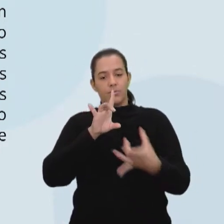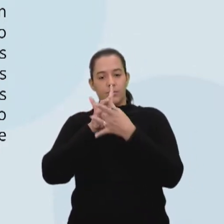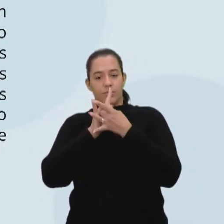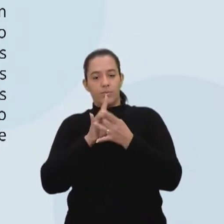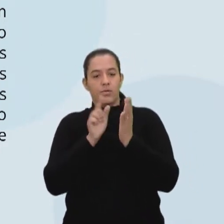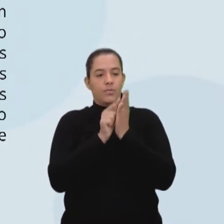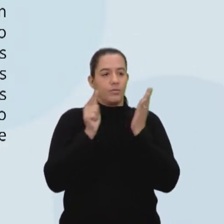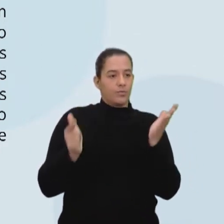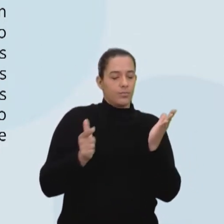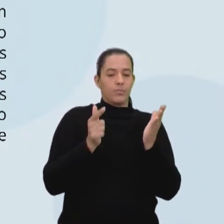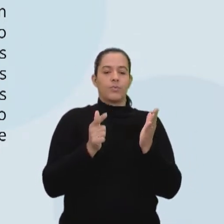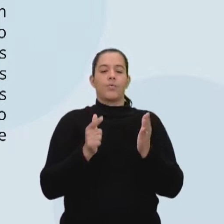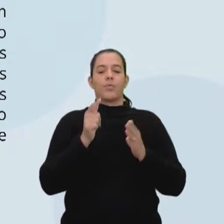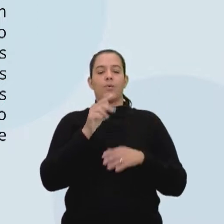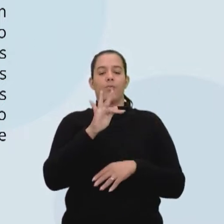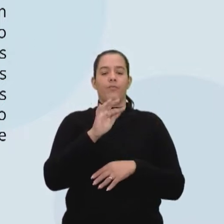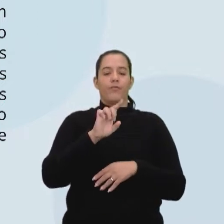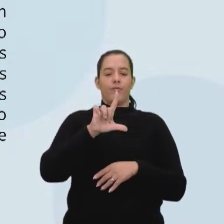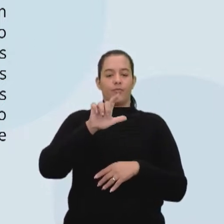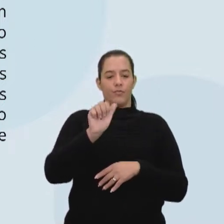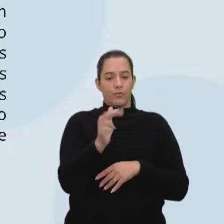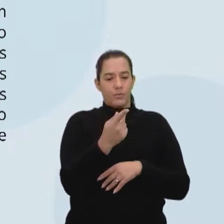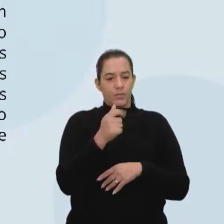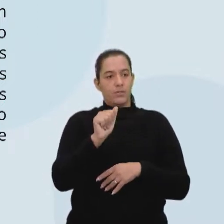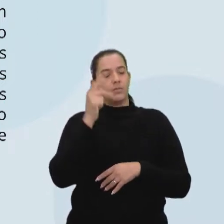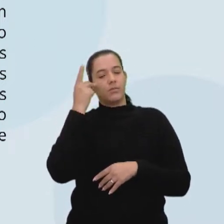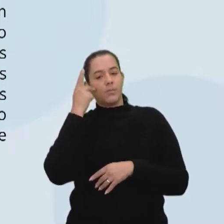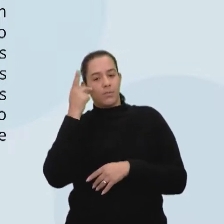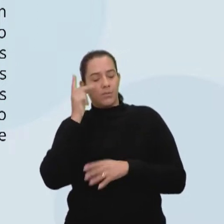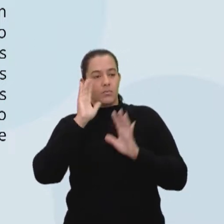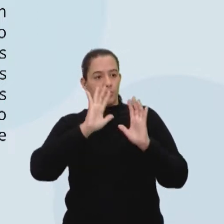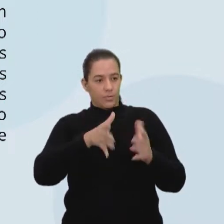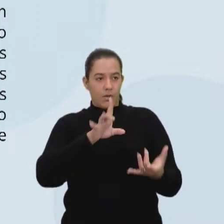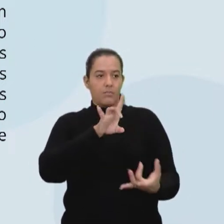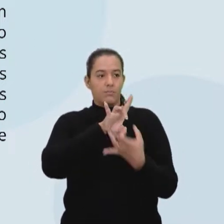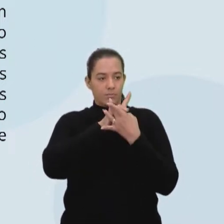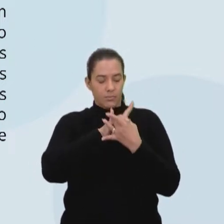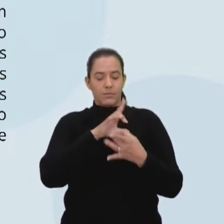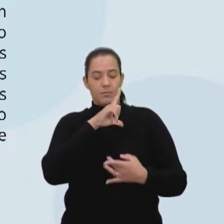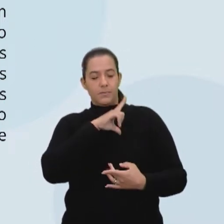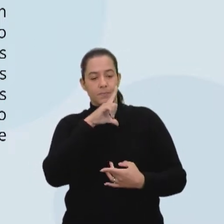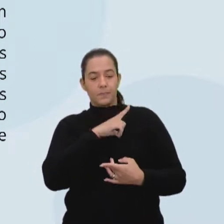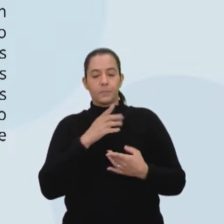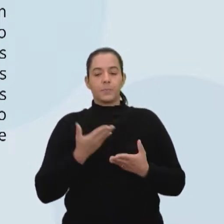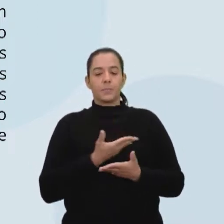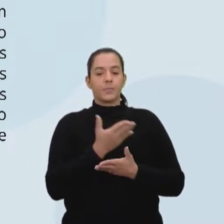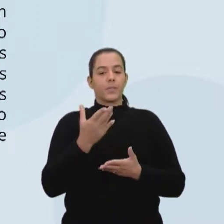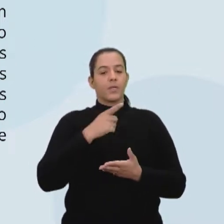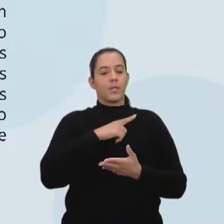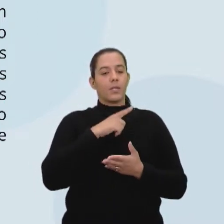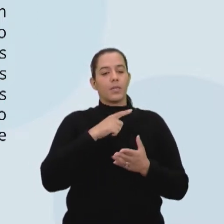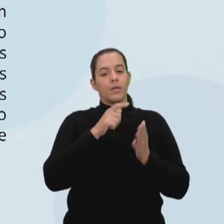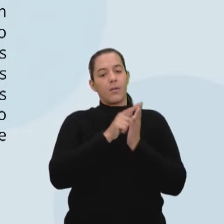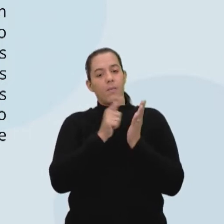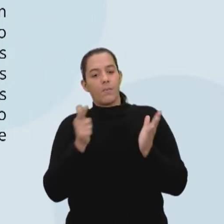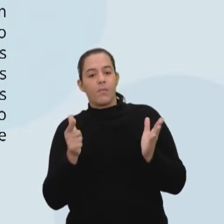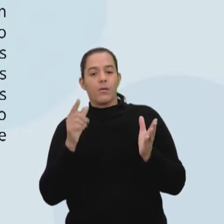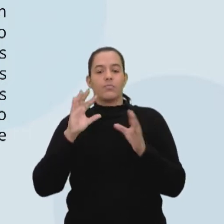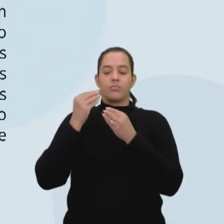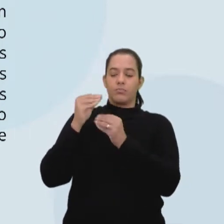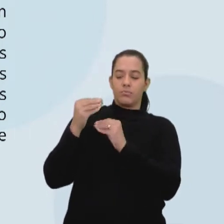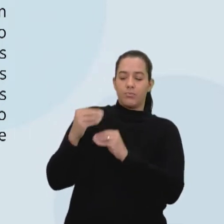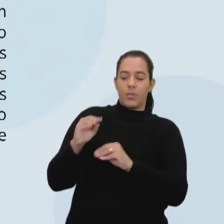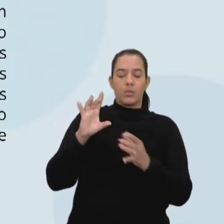jornal Folha de São Paulo. O blog era hospedado pela Folha. E essa parceria entre a Folha e o blog